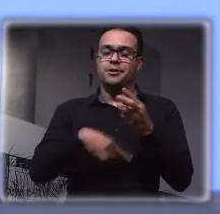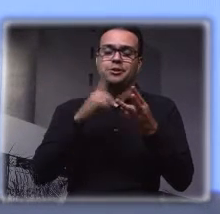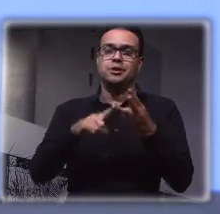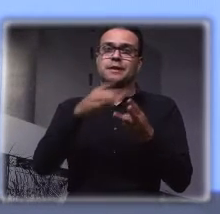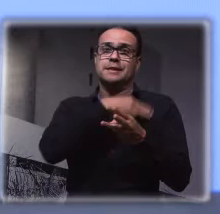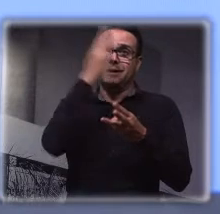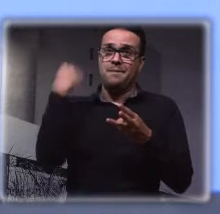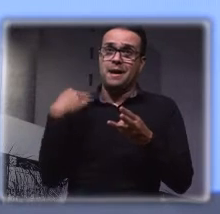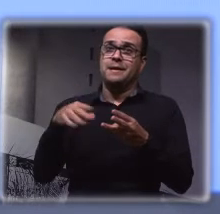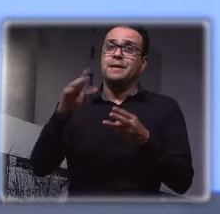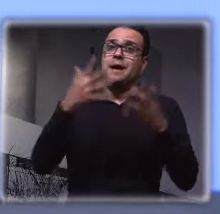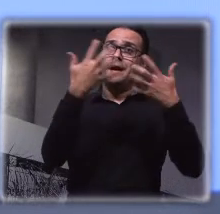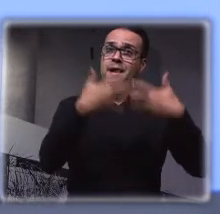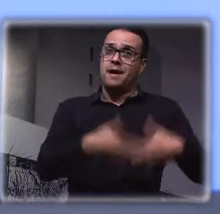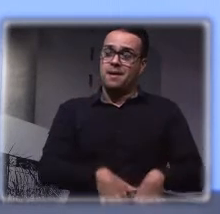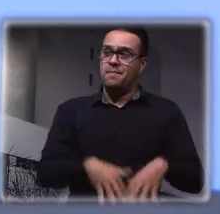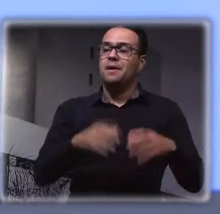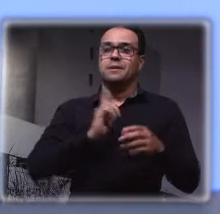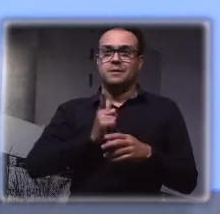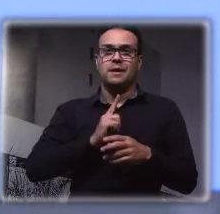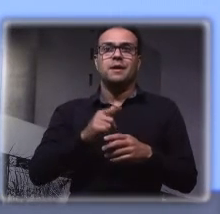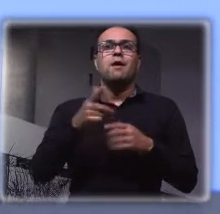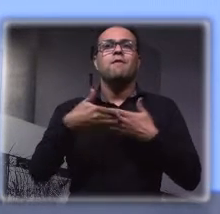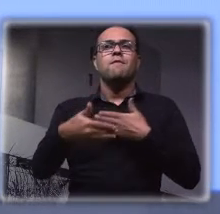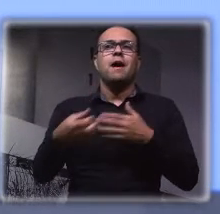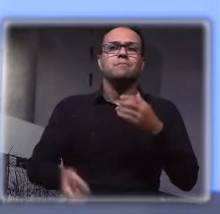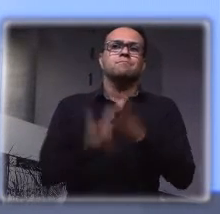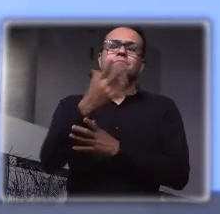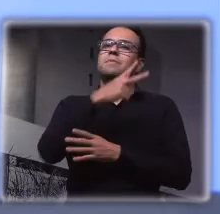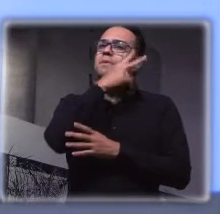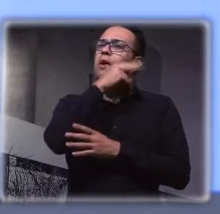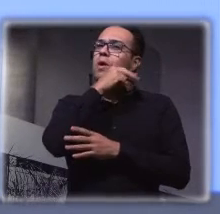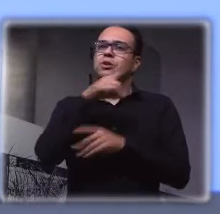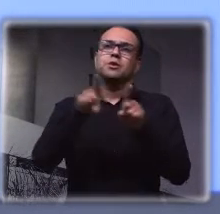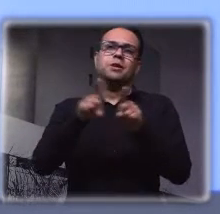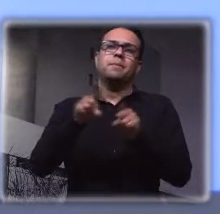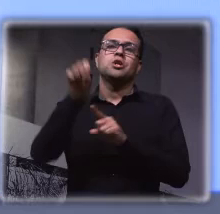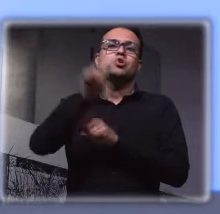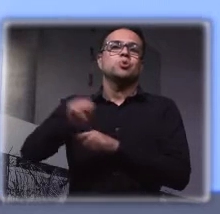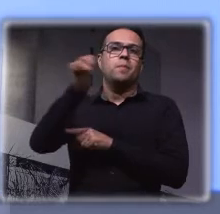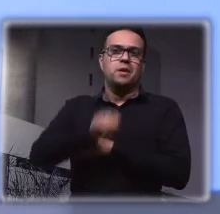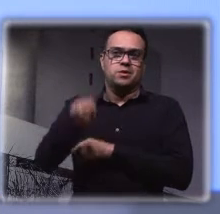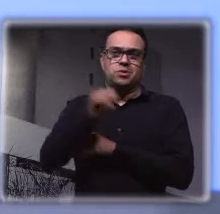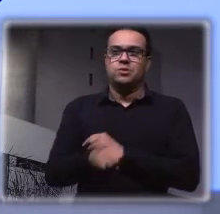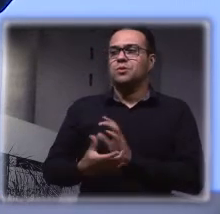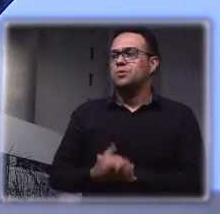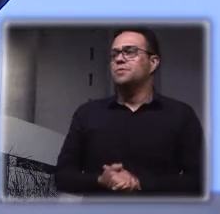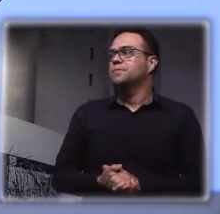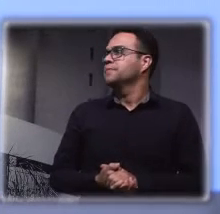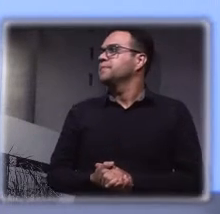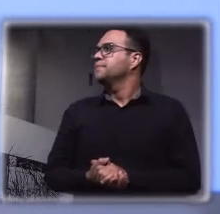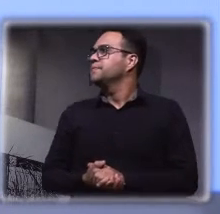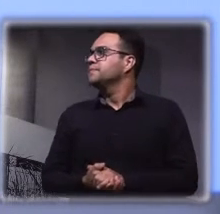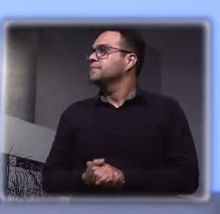Santa Maria, no Gama, logo, logo em Taguatinga e Sobradinho. E então, nesse Centro de